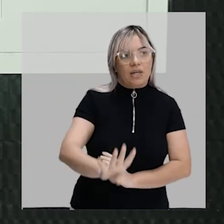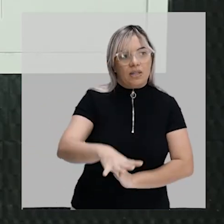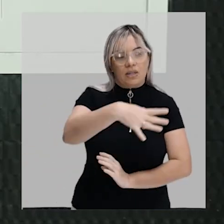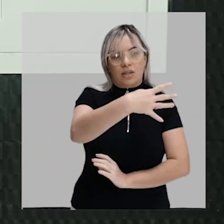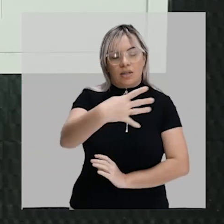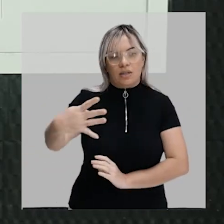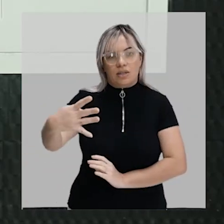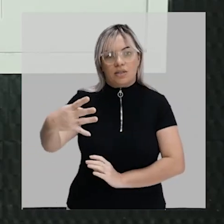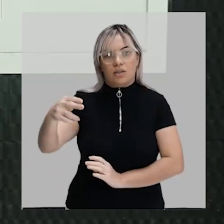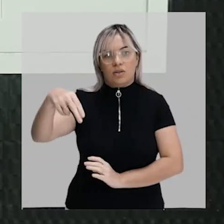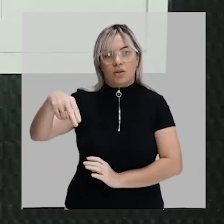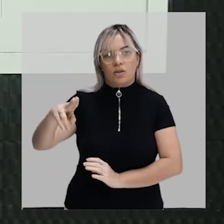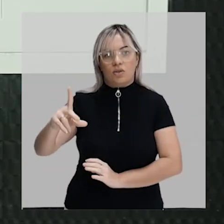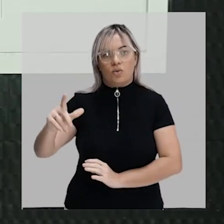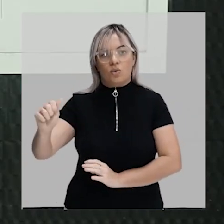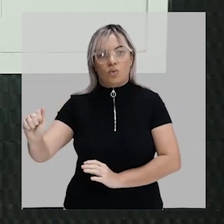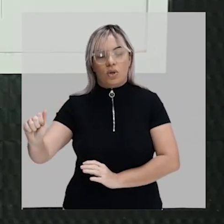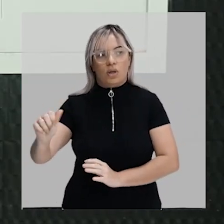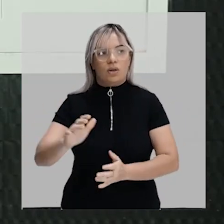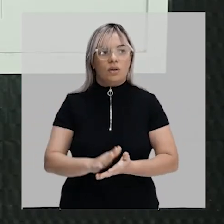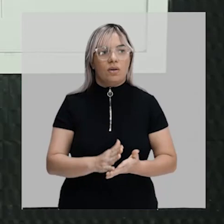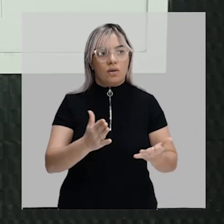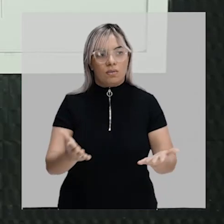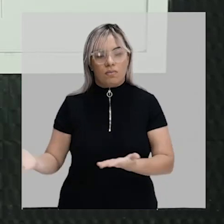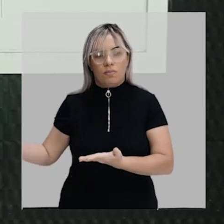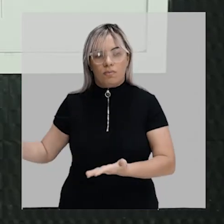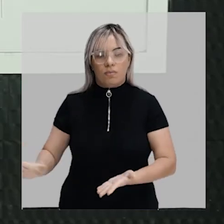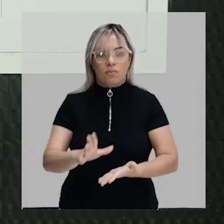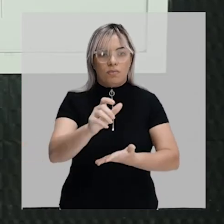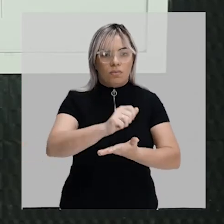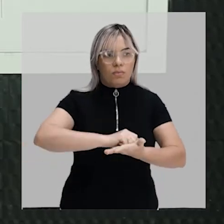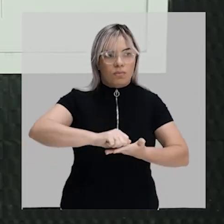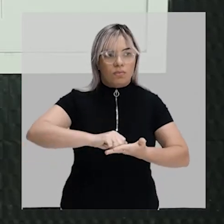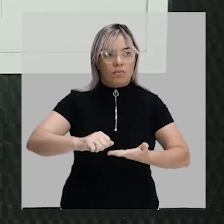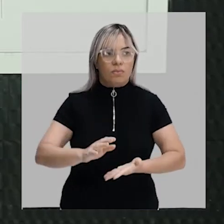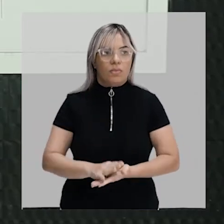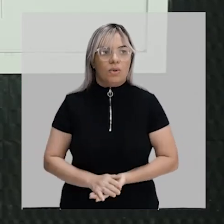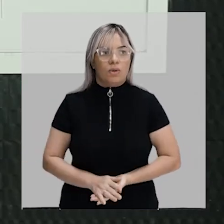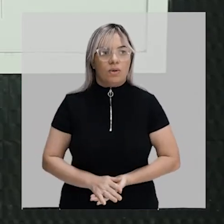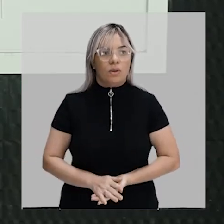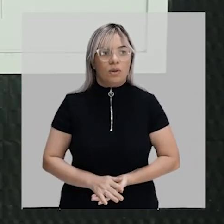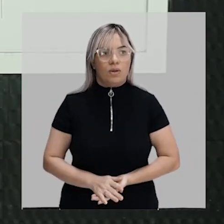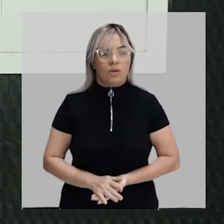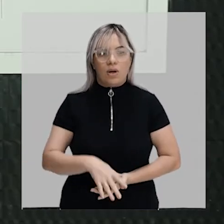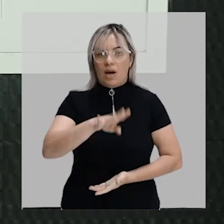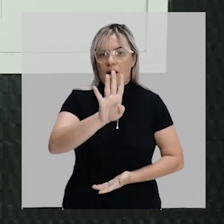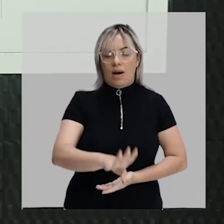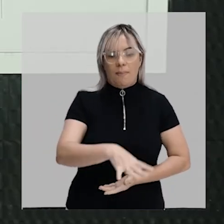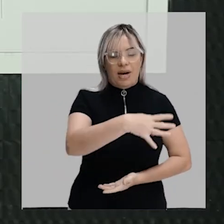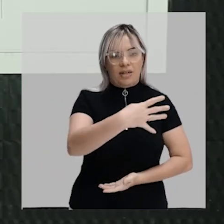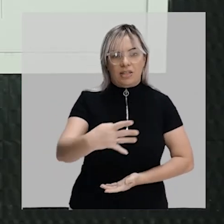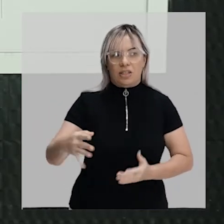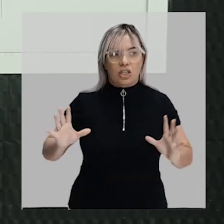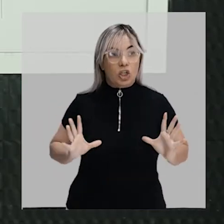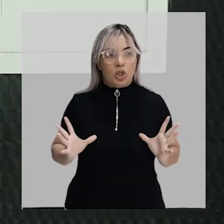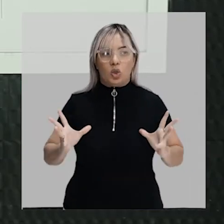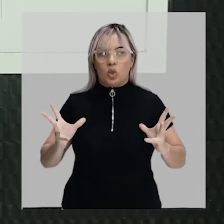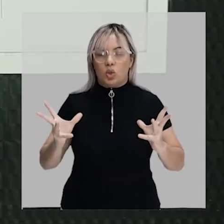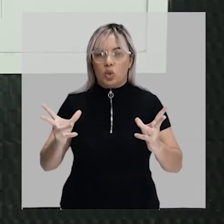elementos todos os seus elementos